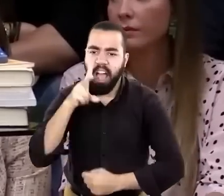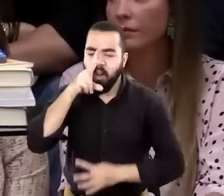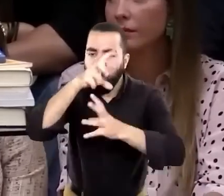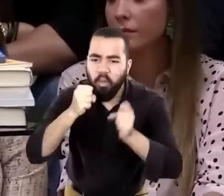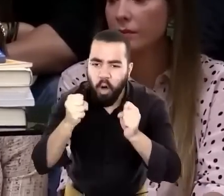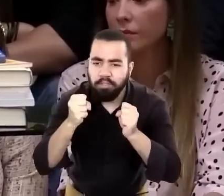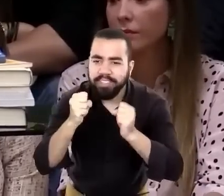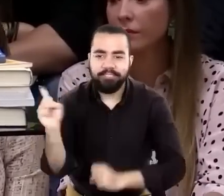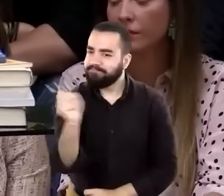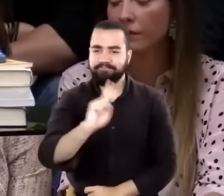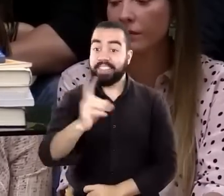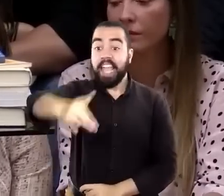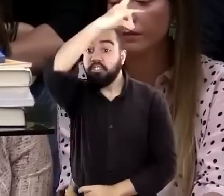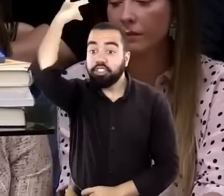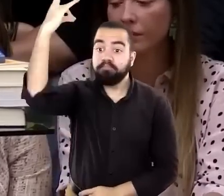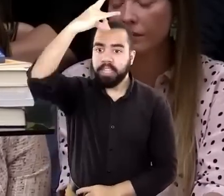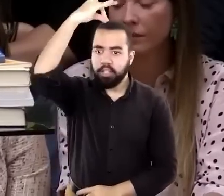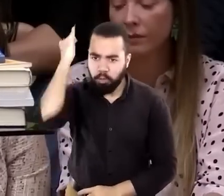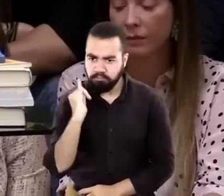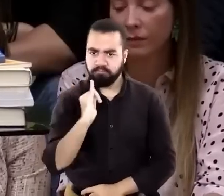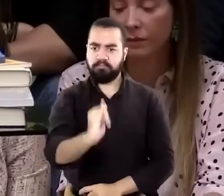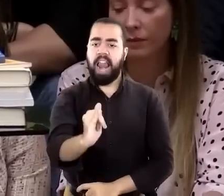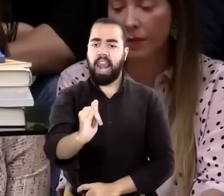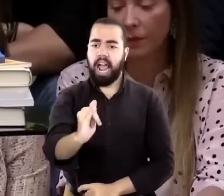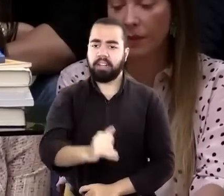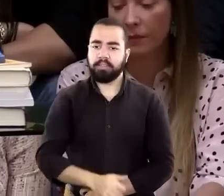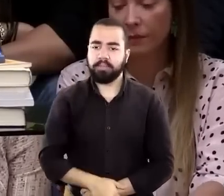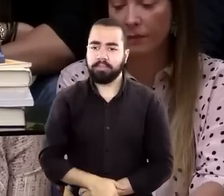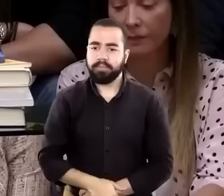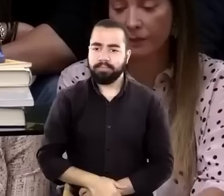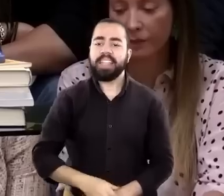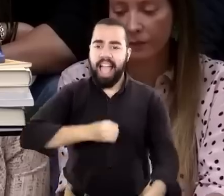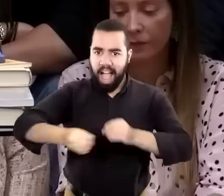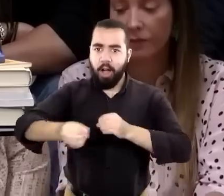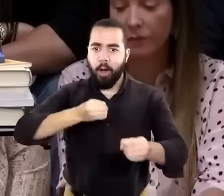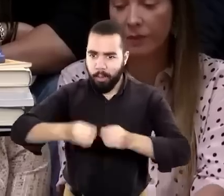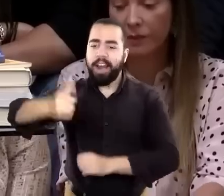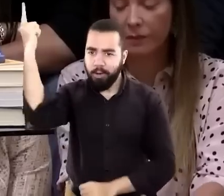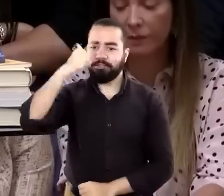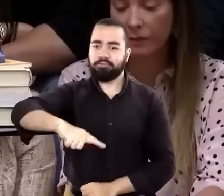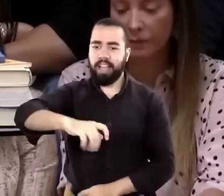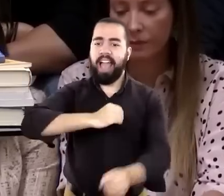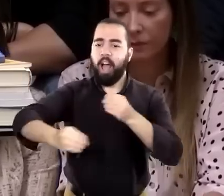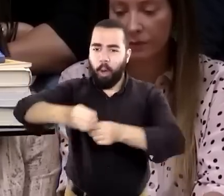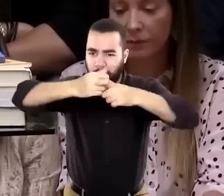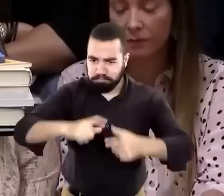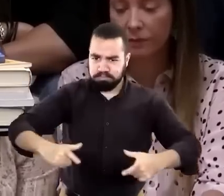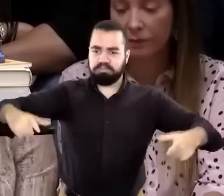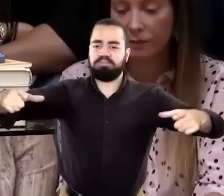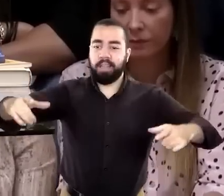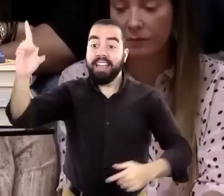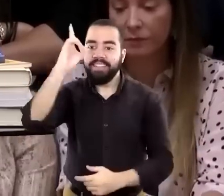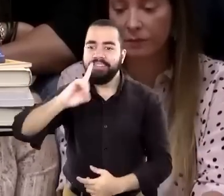por poder, mas é pelo meu Espírito, diz o Senhor dos Exércitos. A obra vai avançar, a obra vai crescer. Deus tem